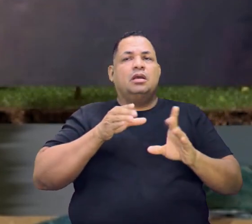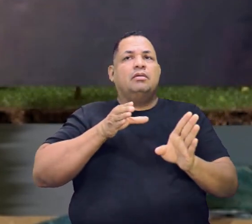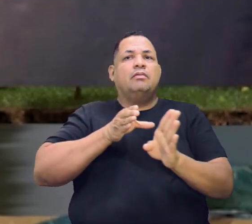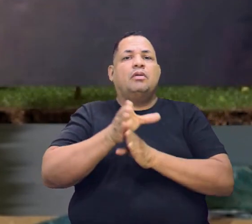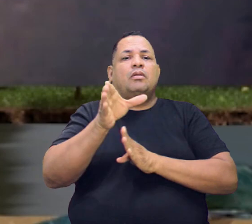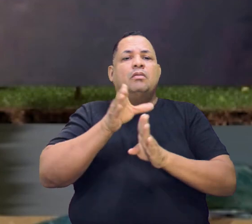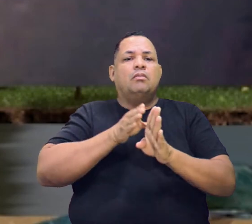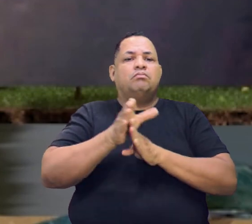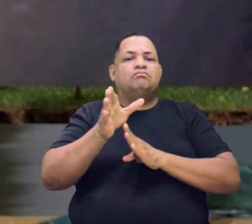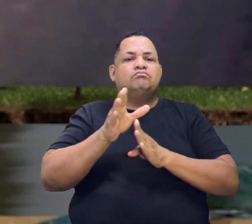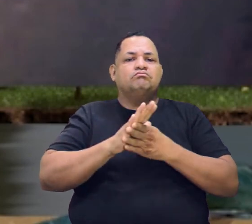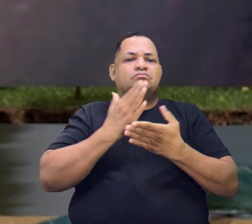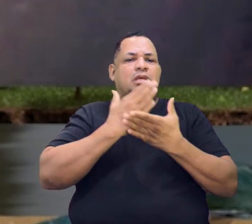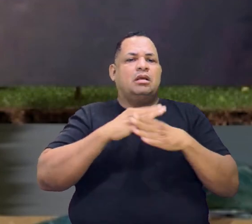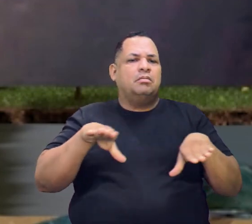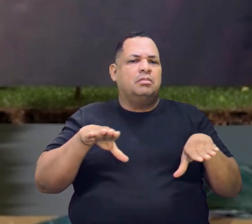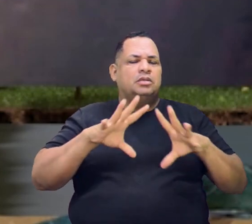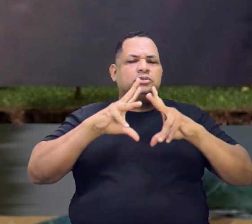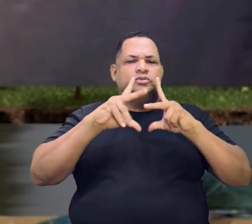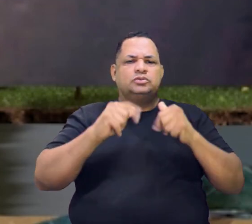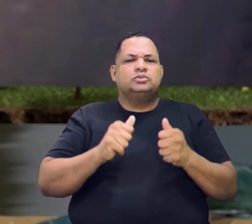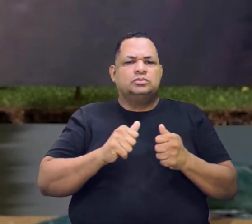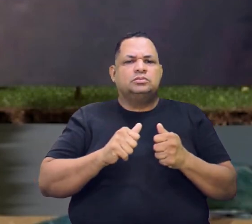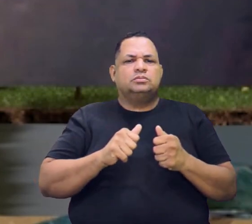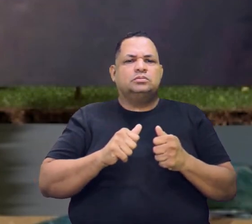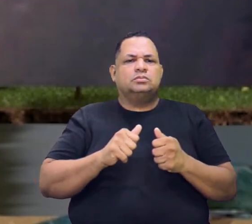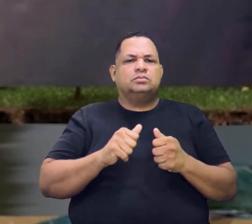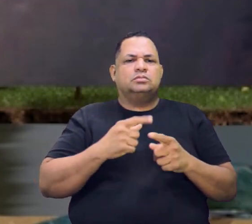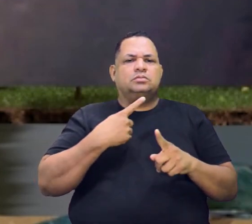também, Guajará-Mirim. Tá bom?